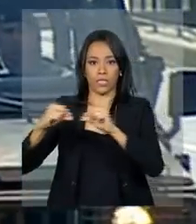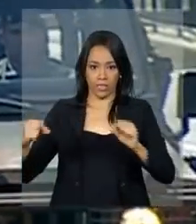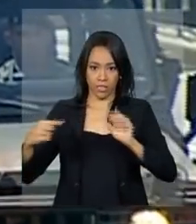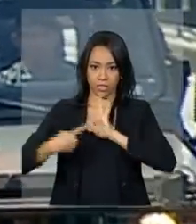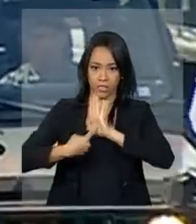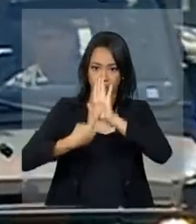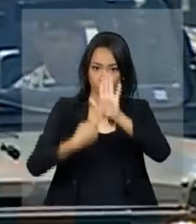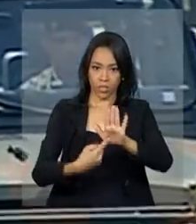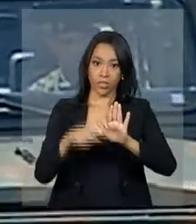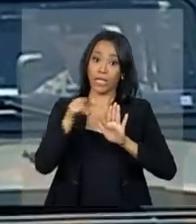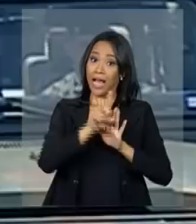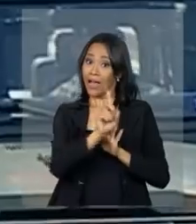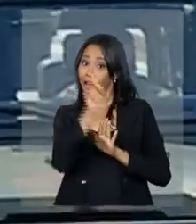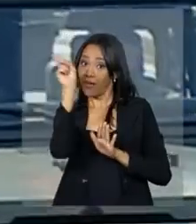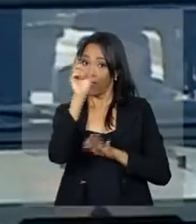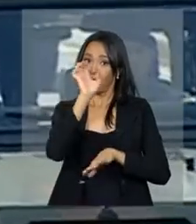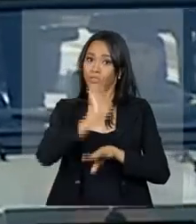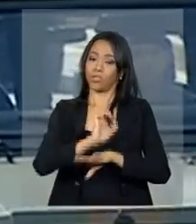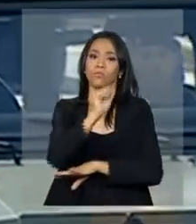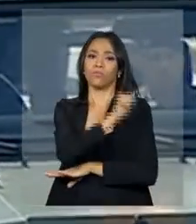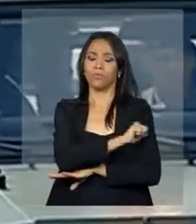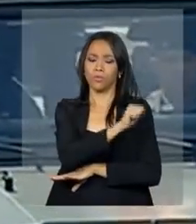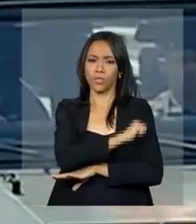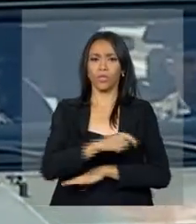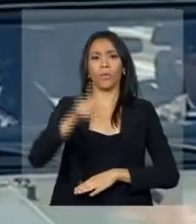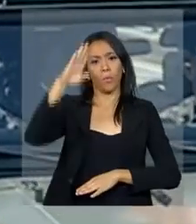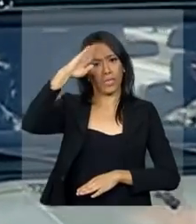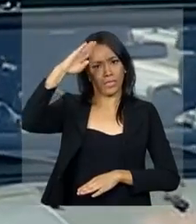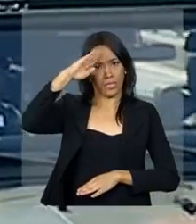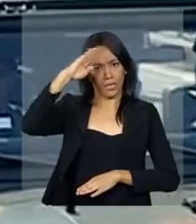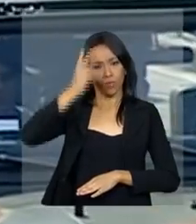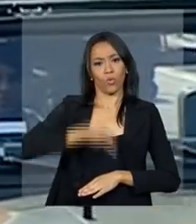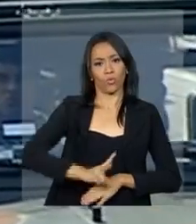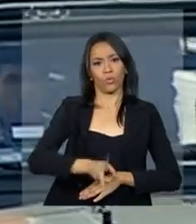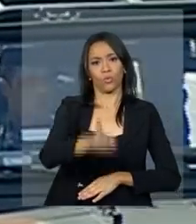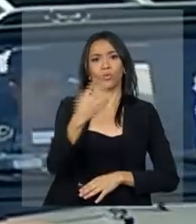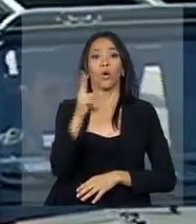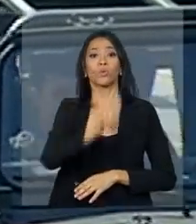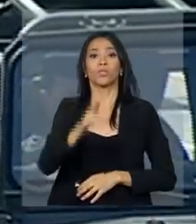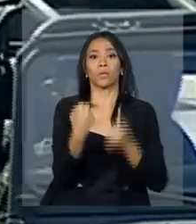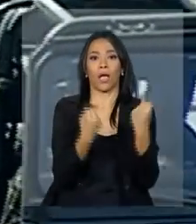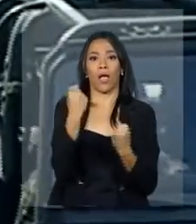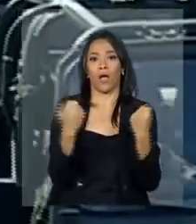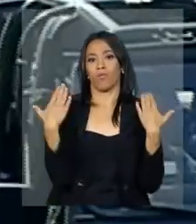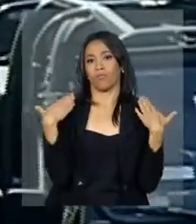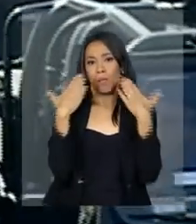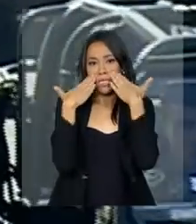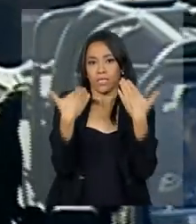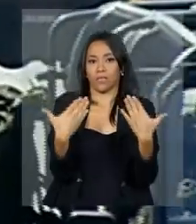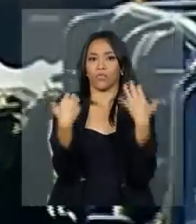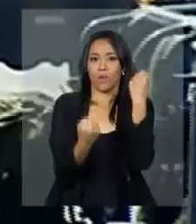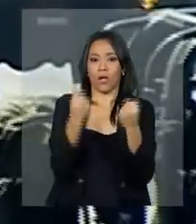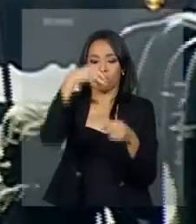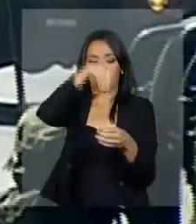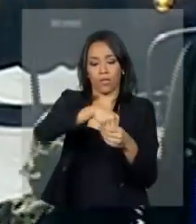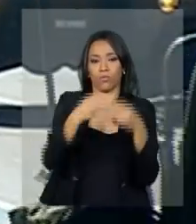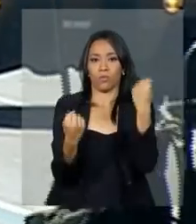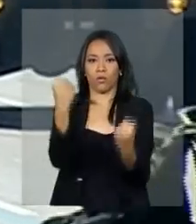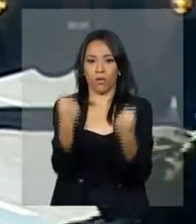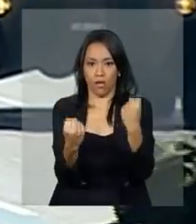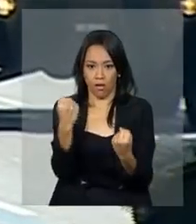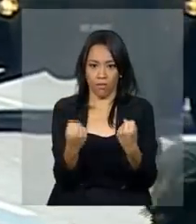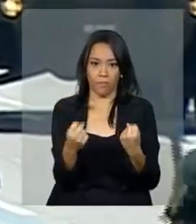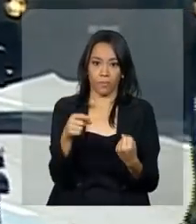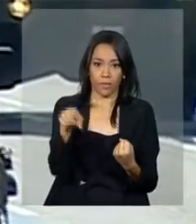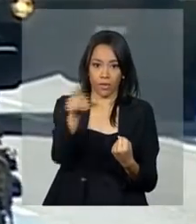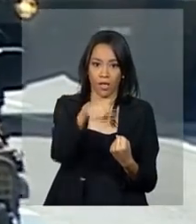Militar do Distrito Federal, mas lá o Exército ainda com o desfile motorizado, né, coronel? Após, então, um pelotão aí, nós estamos vendo um